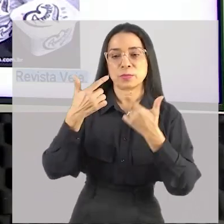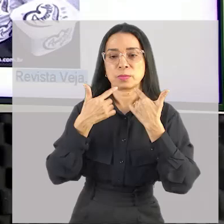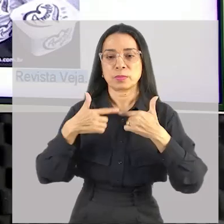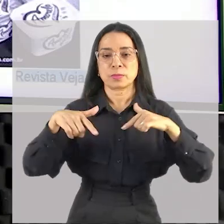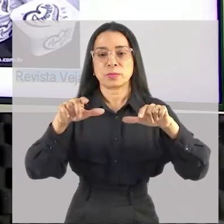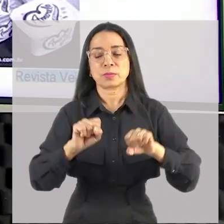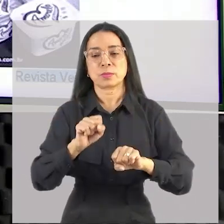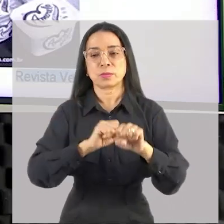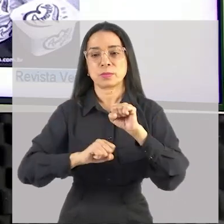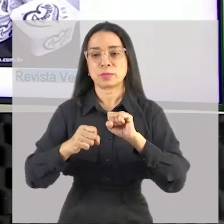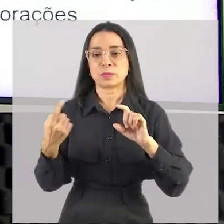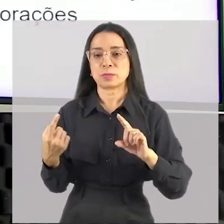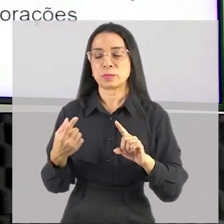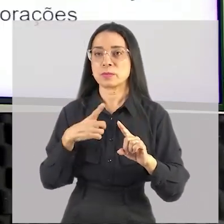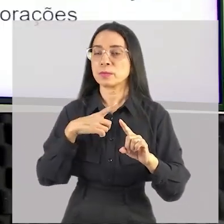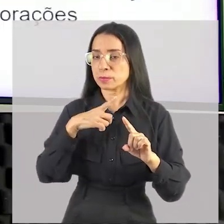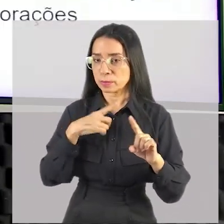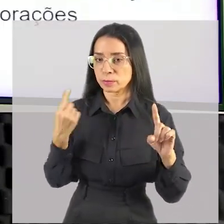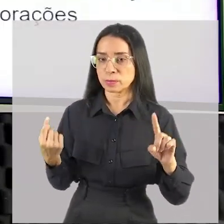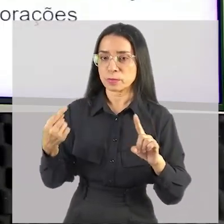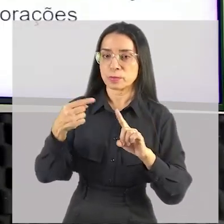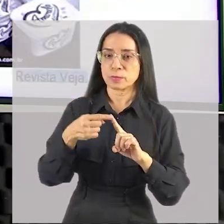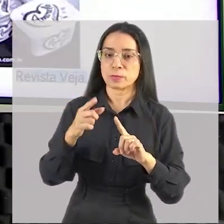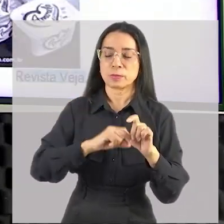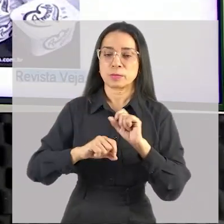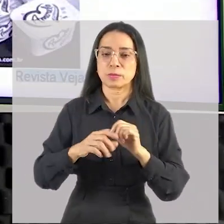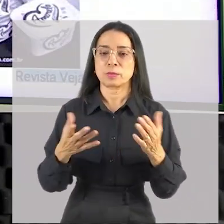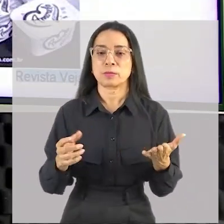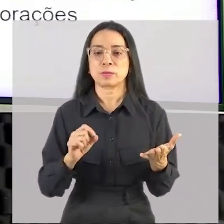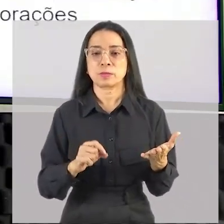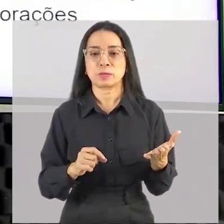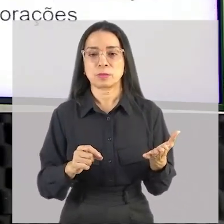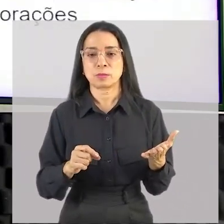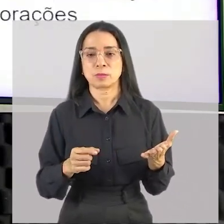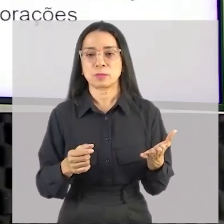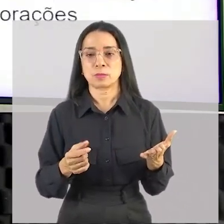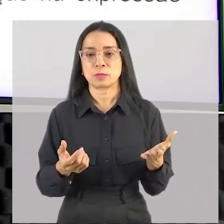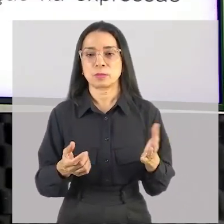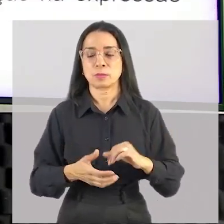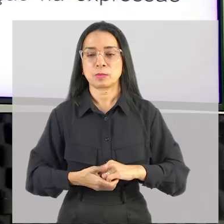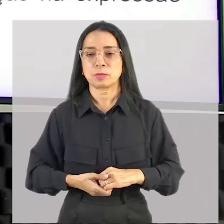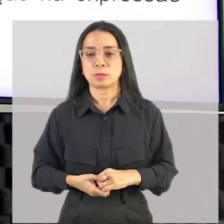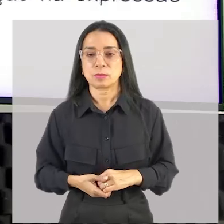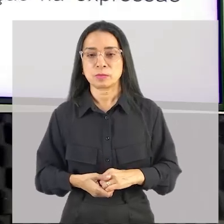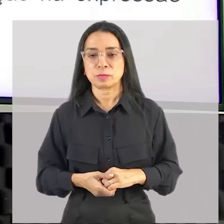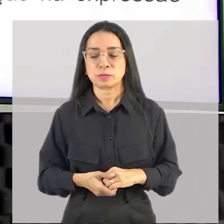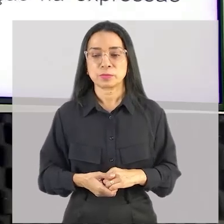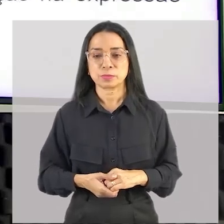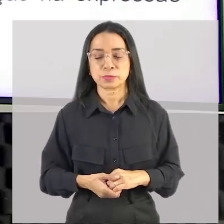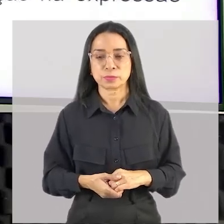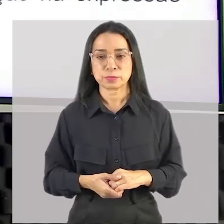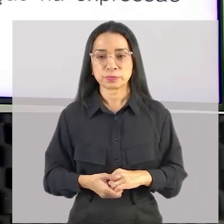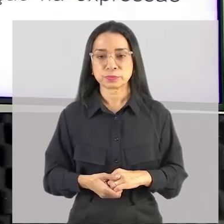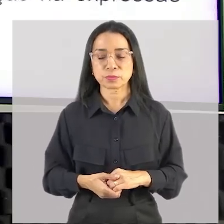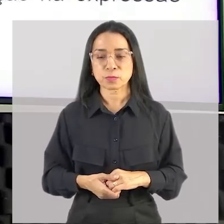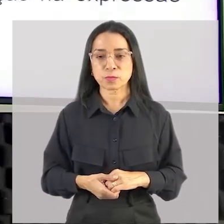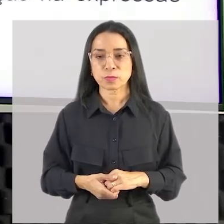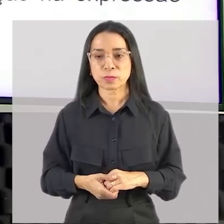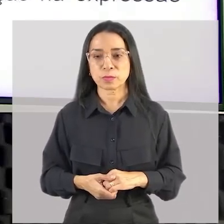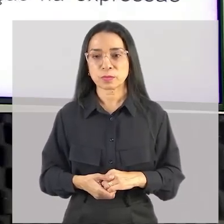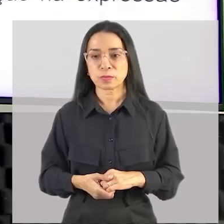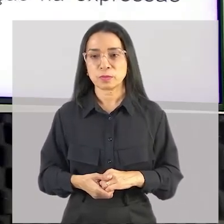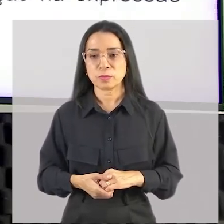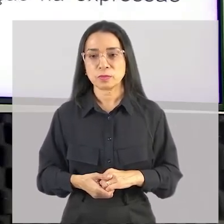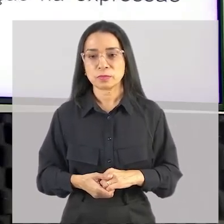língua para atingir o seu objetivo. Aí diz assim, olha, eu já voltei, né, gente? Peraí, vamos para frente.